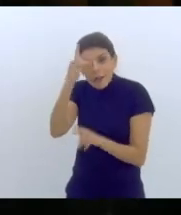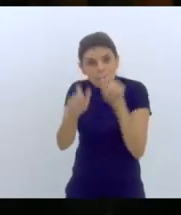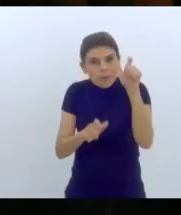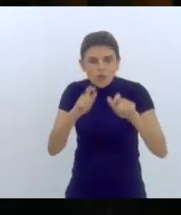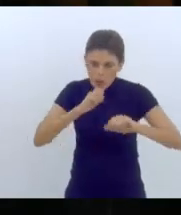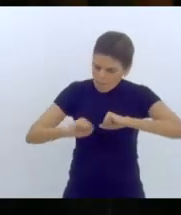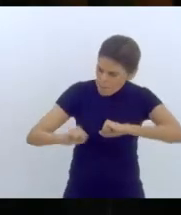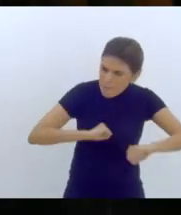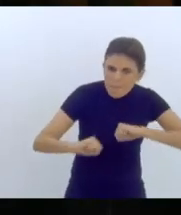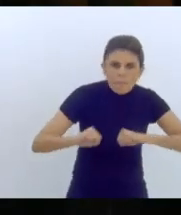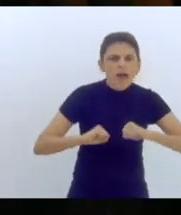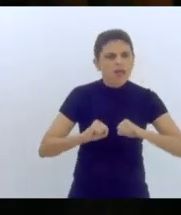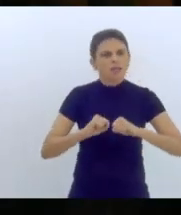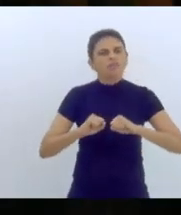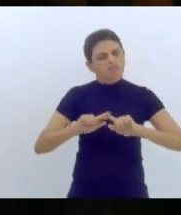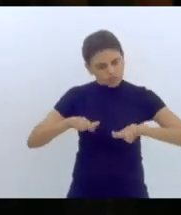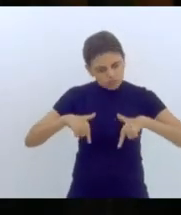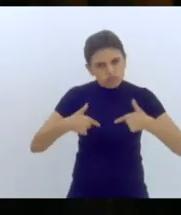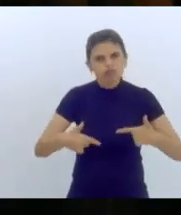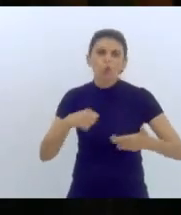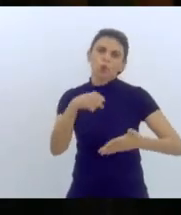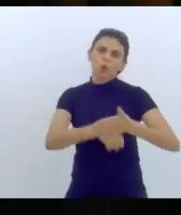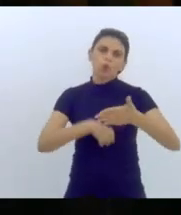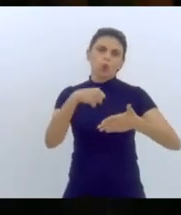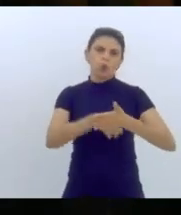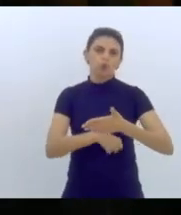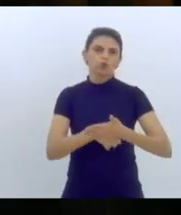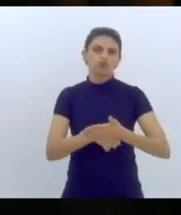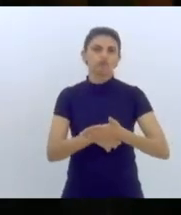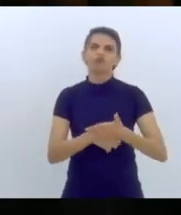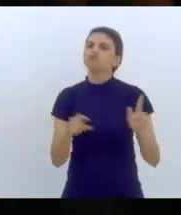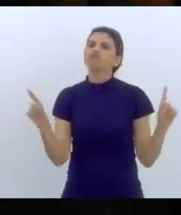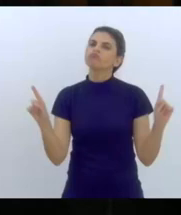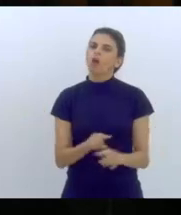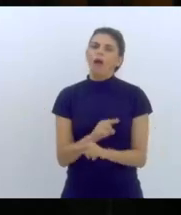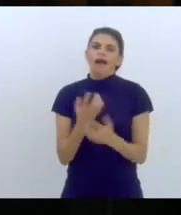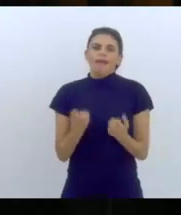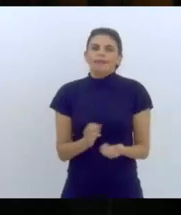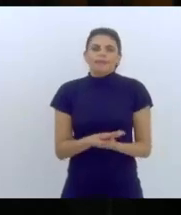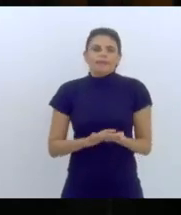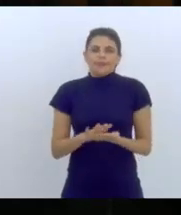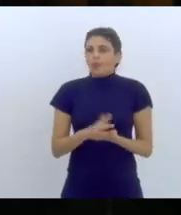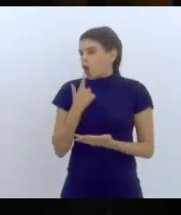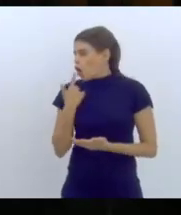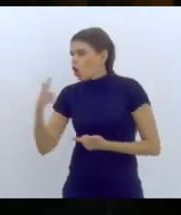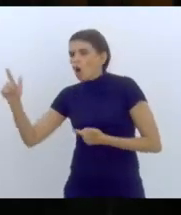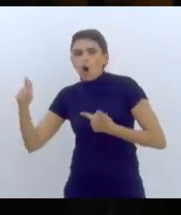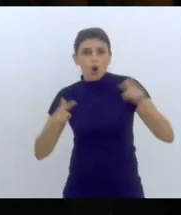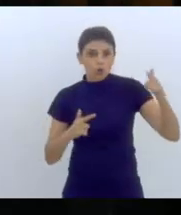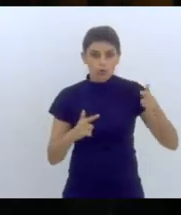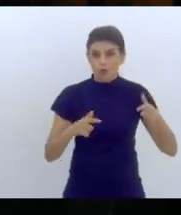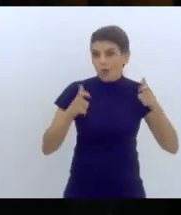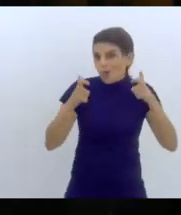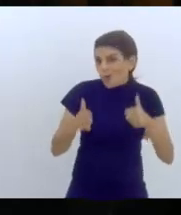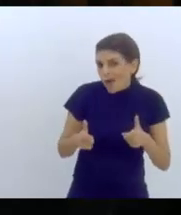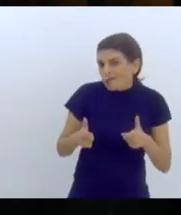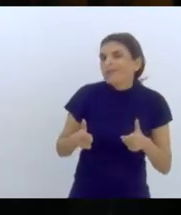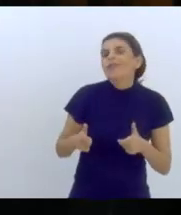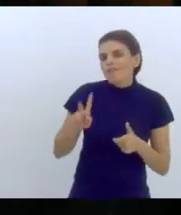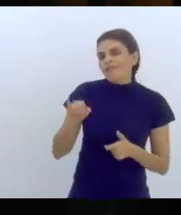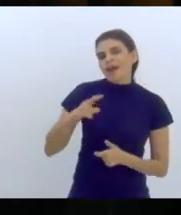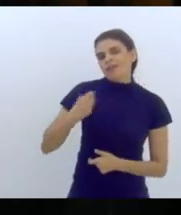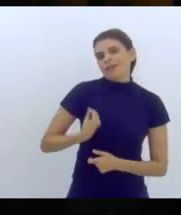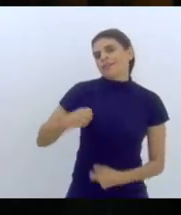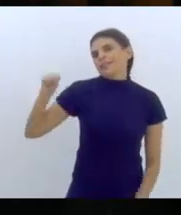pessoas que estaremos lutando e não abriremos mão de fazer essa luta. E o parlamento vai